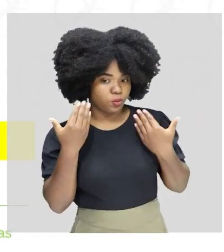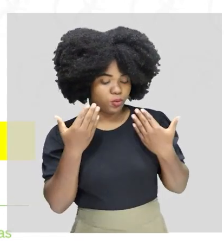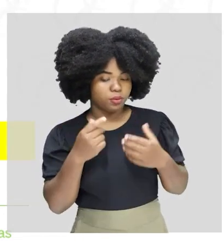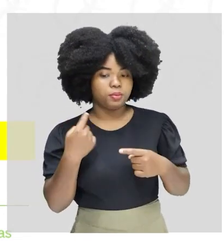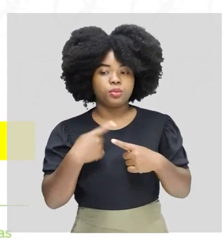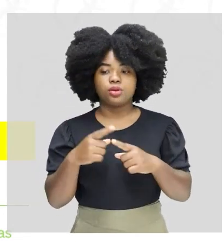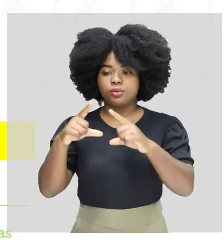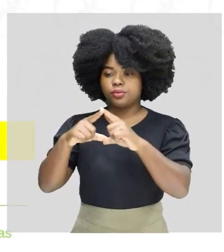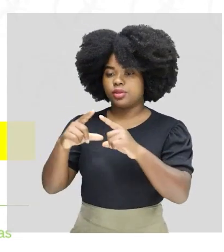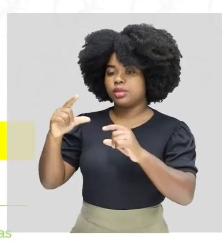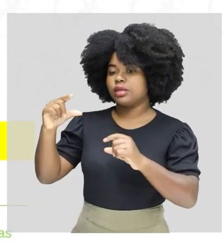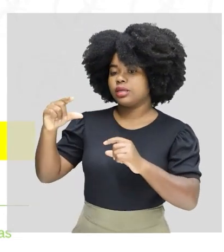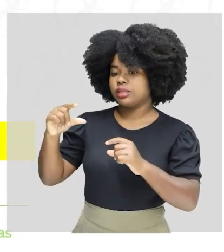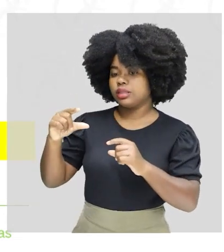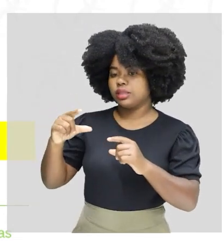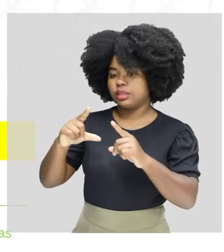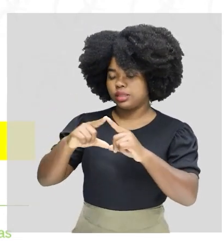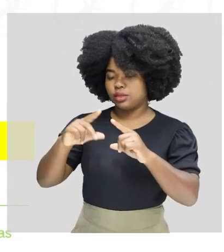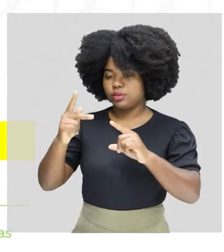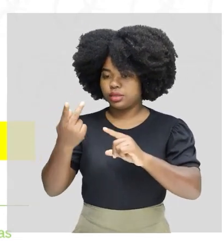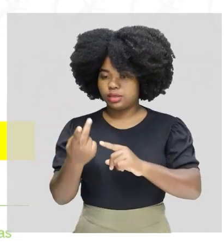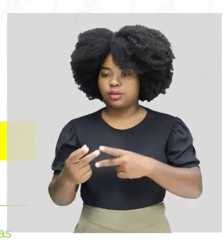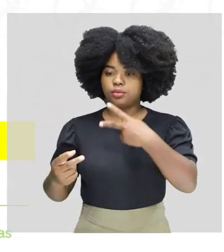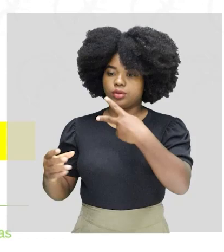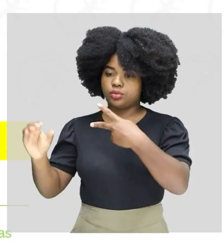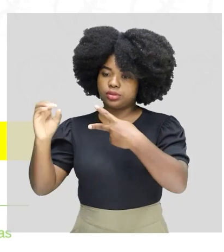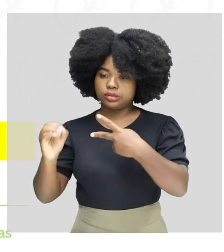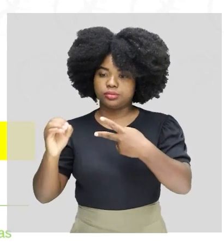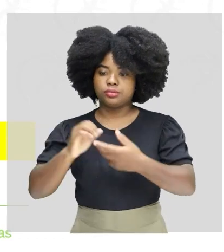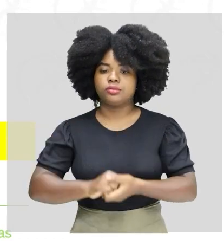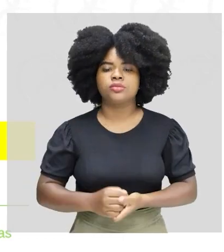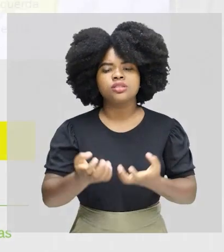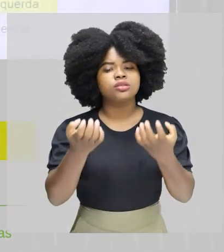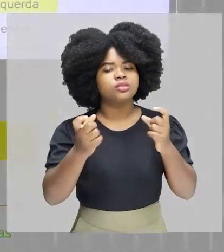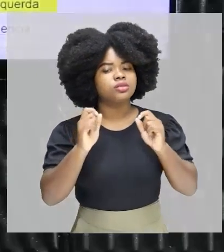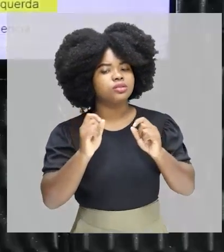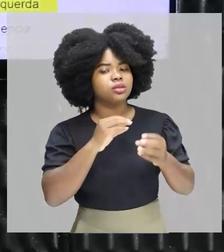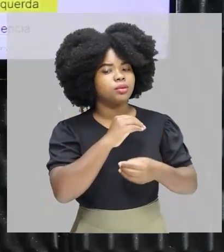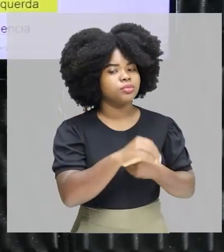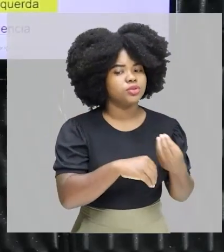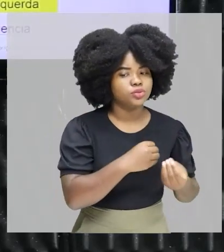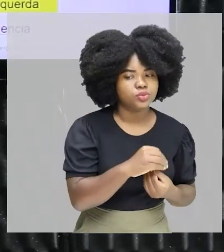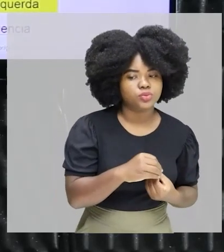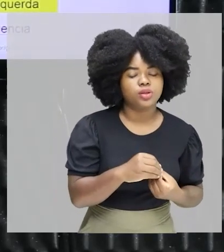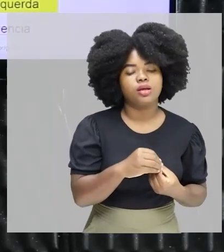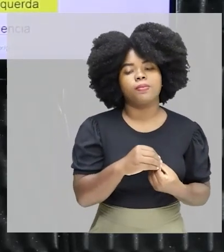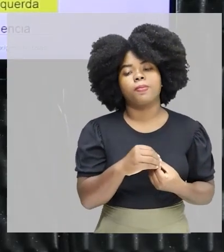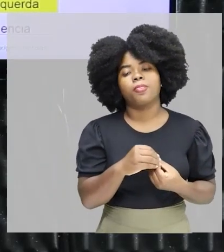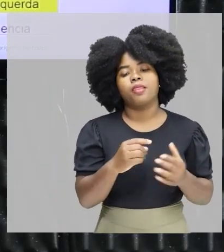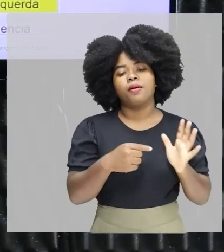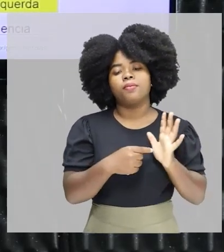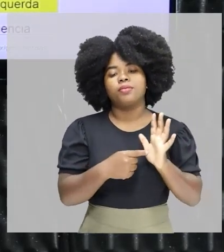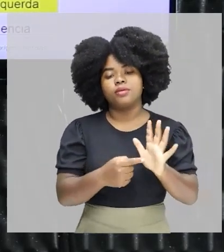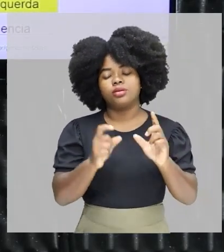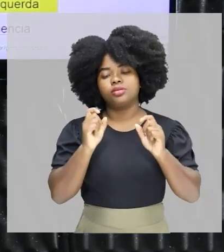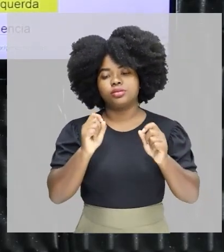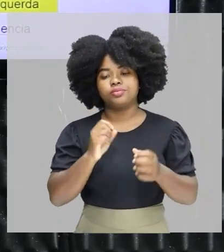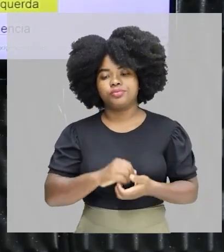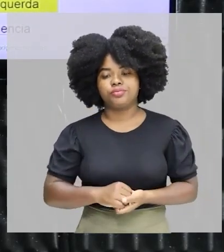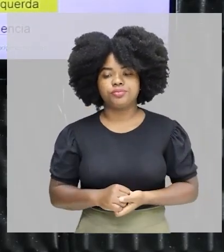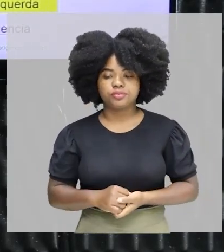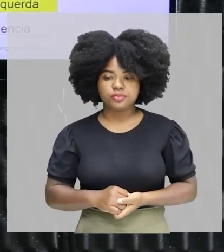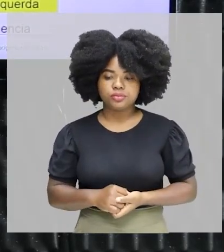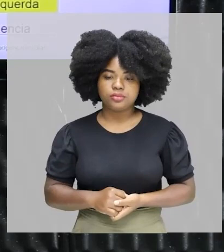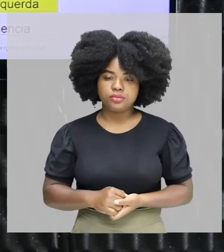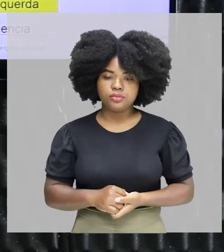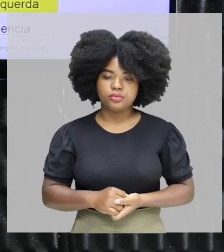ele é menor do que zero. E a gente quer que a substância, né, ela está, né, hidratada,